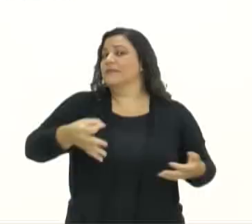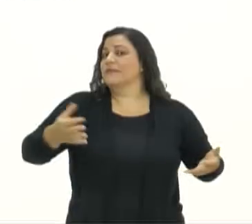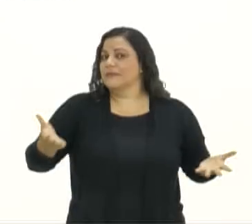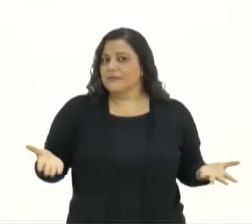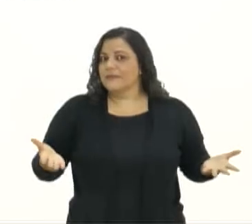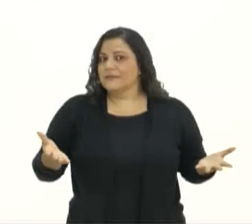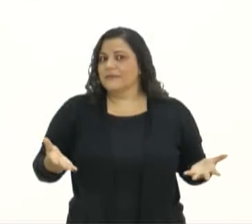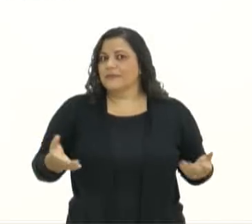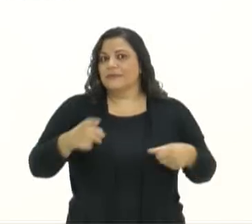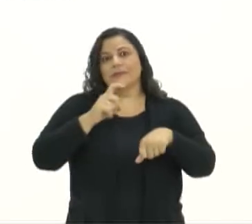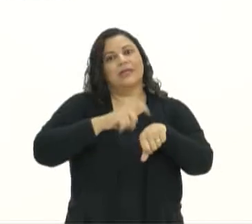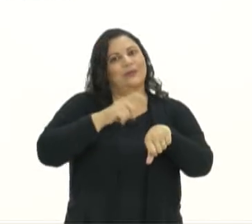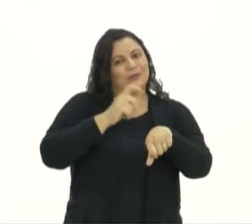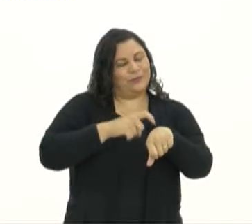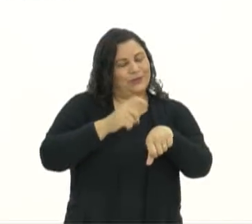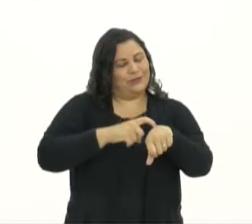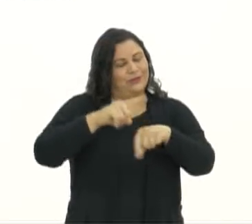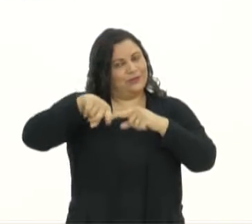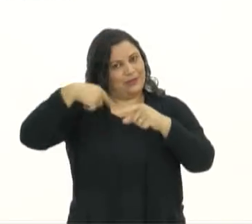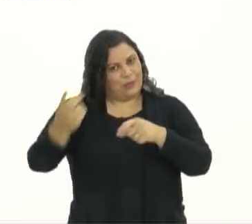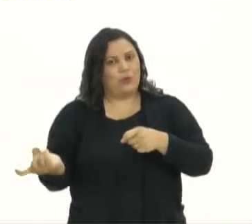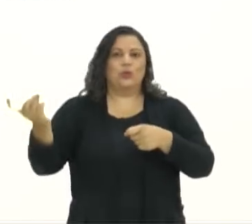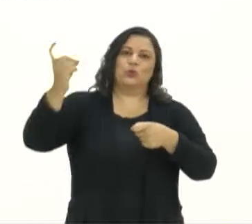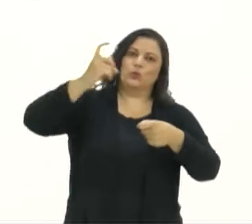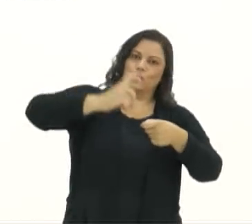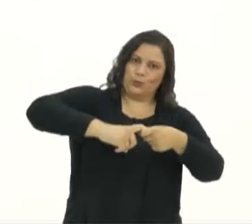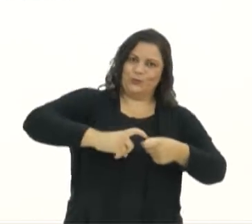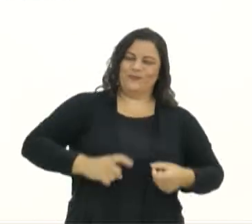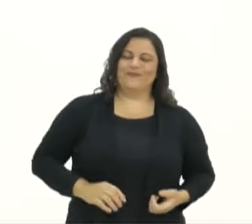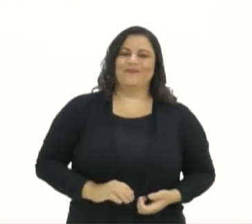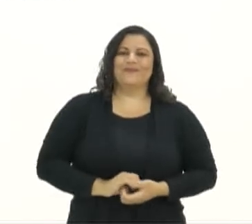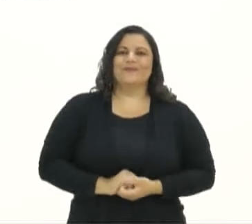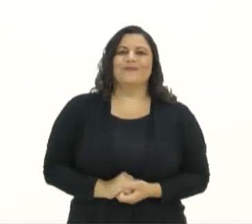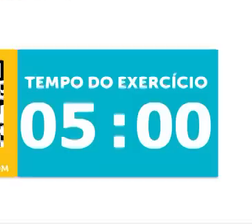Então, vocês vão ter uns minutinhos e daqui a pouco a gente volta.